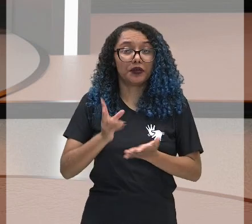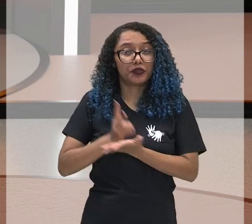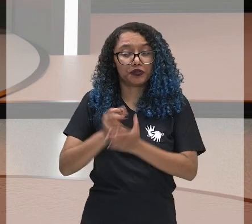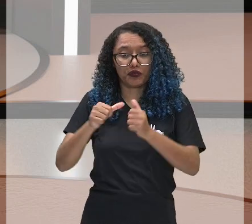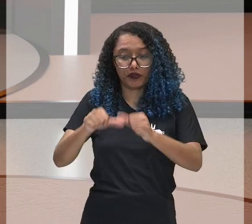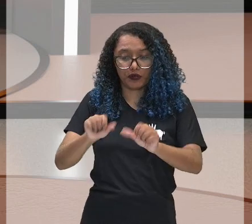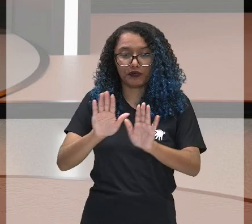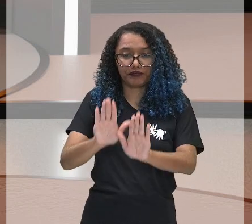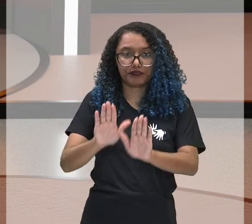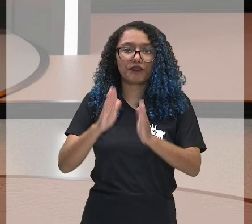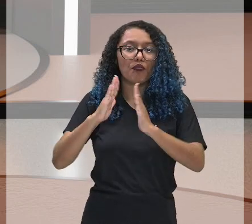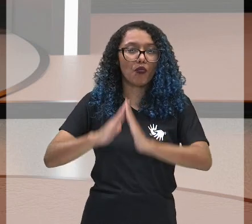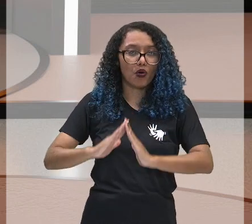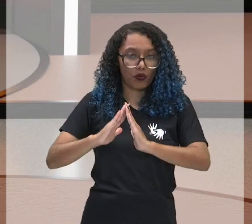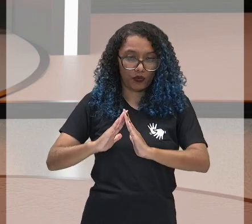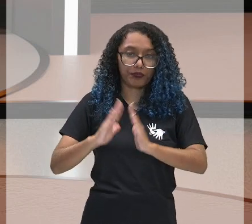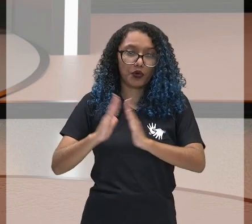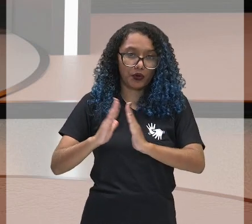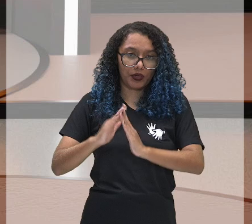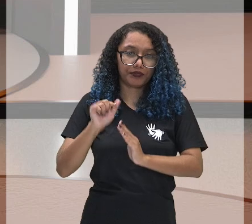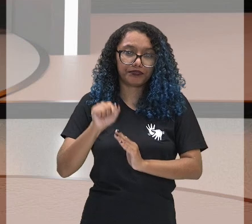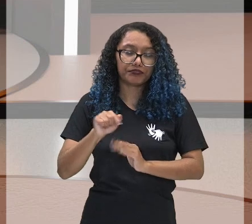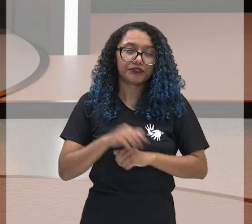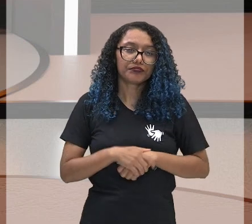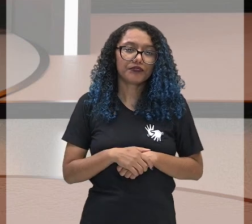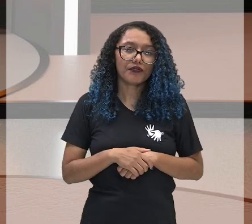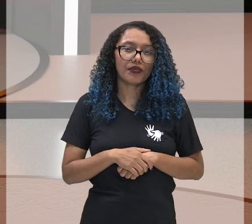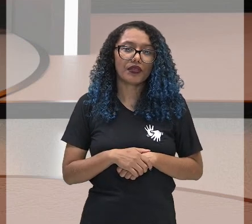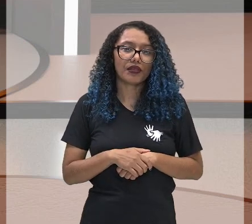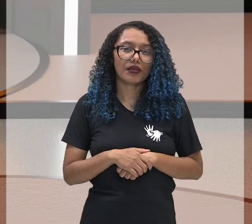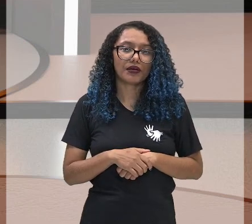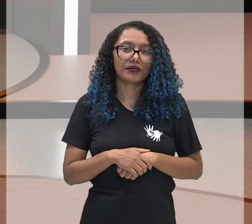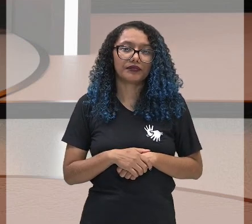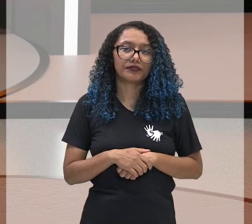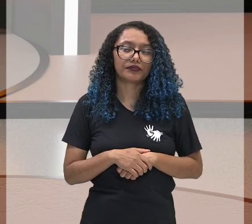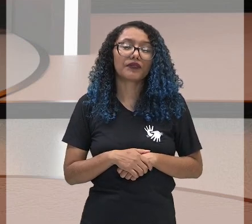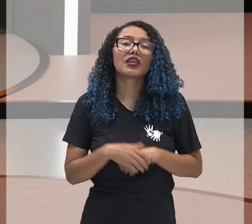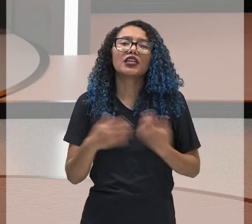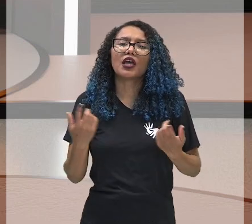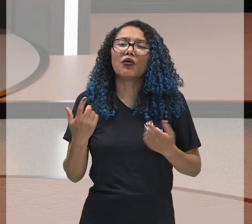Por que então que o professor falou que nesse momento começa o processo